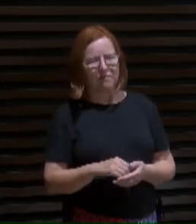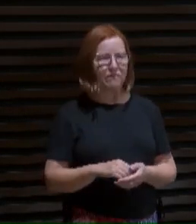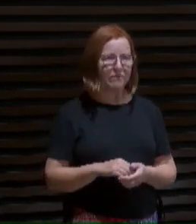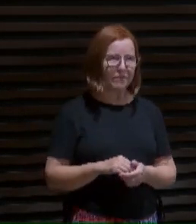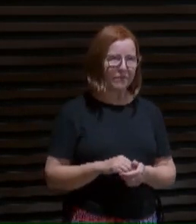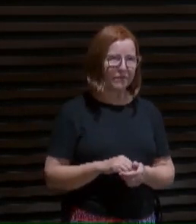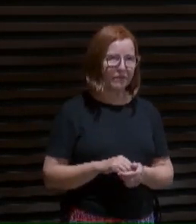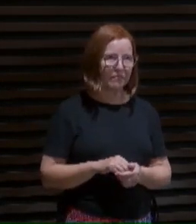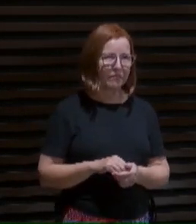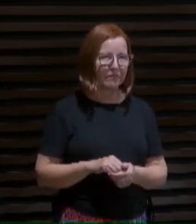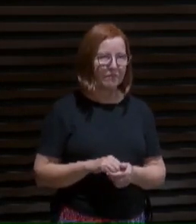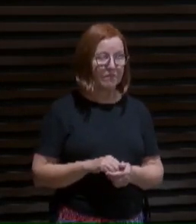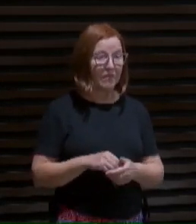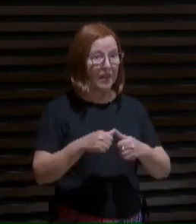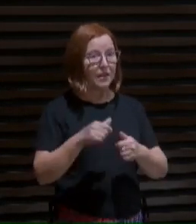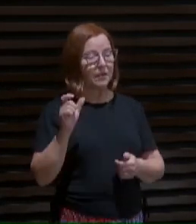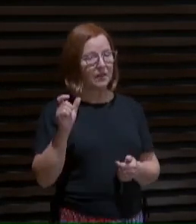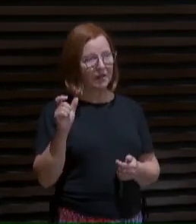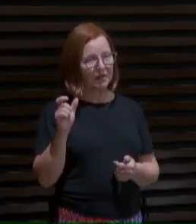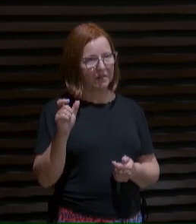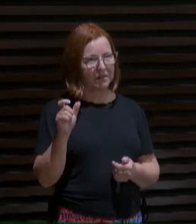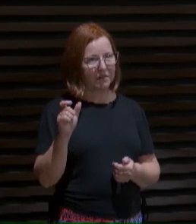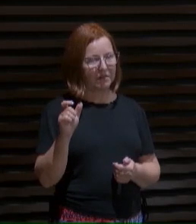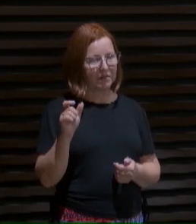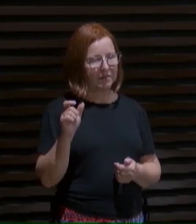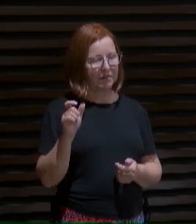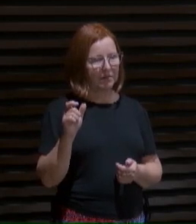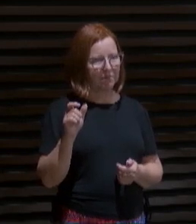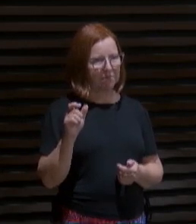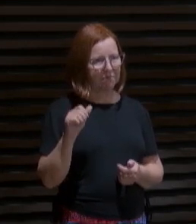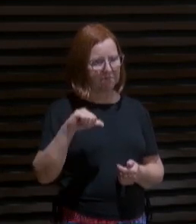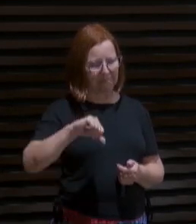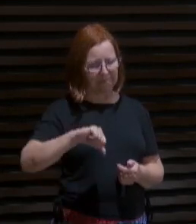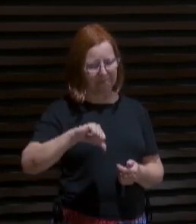enfatuados. Agora essa outra palavra aqui é coisa mais terrível.